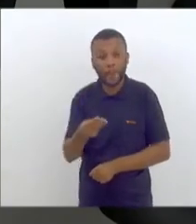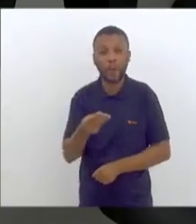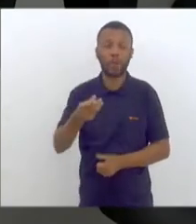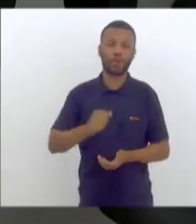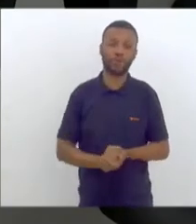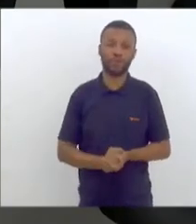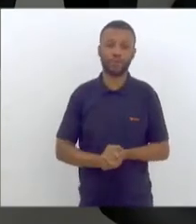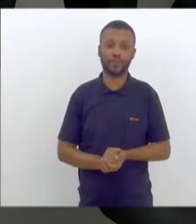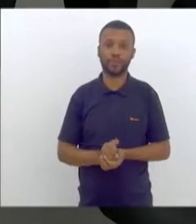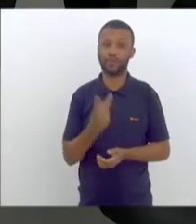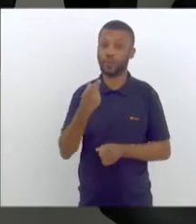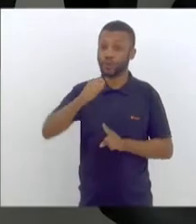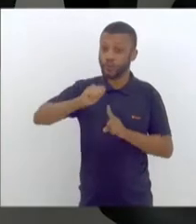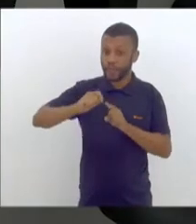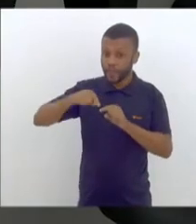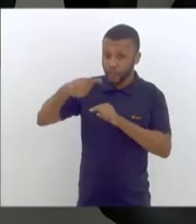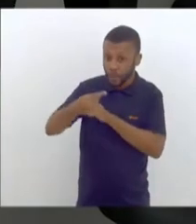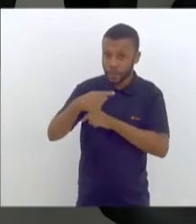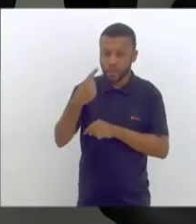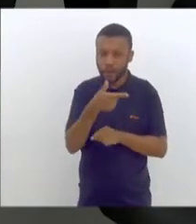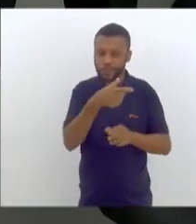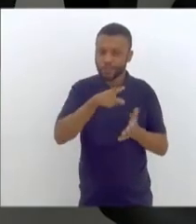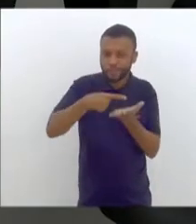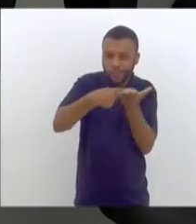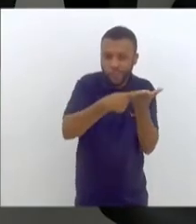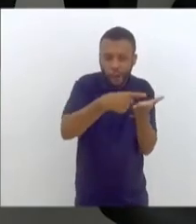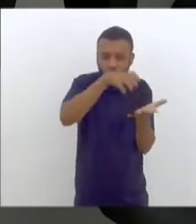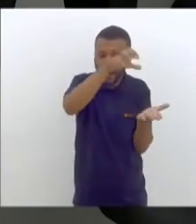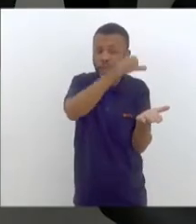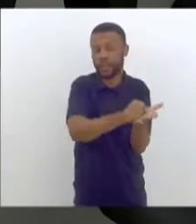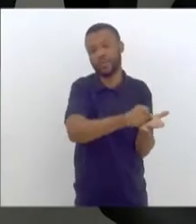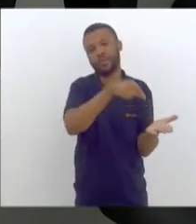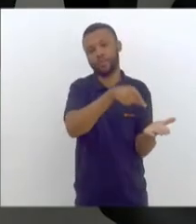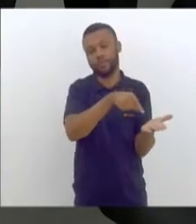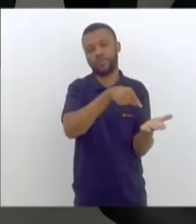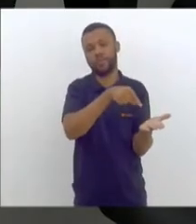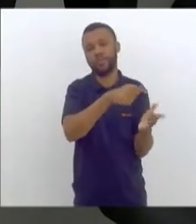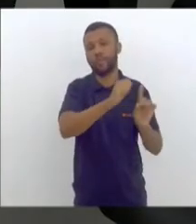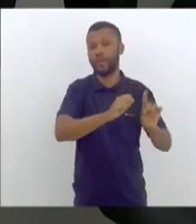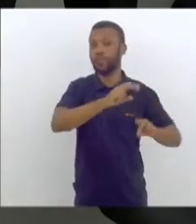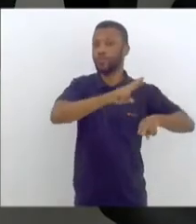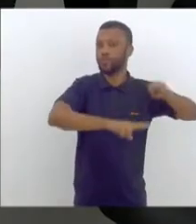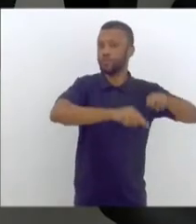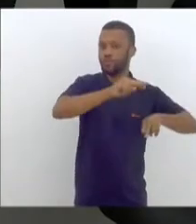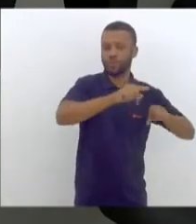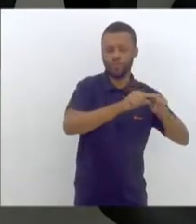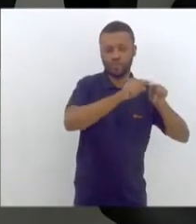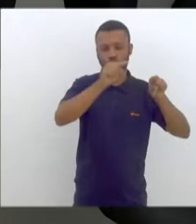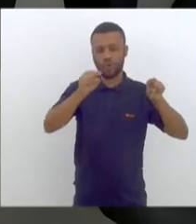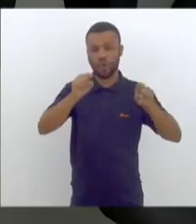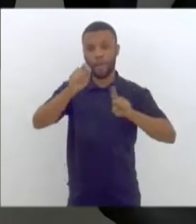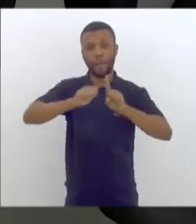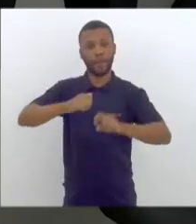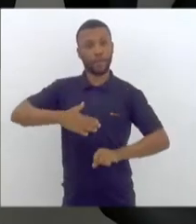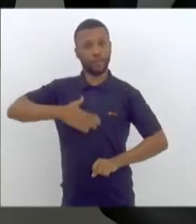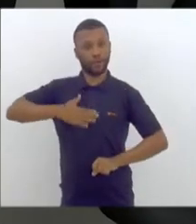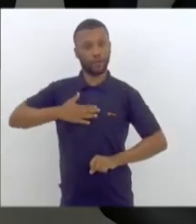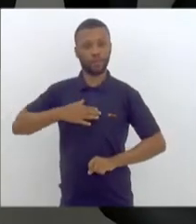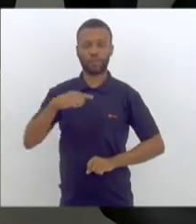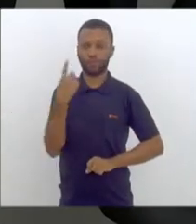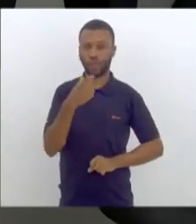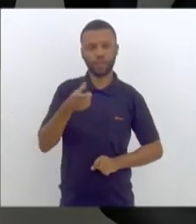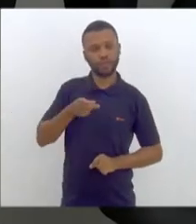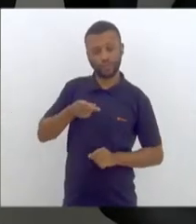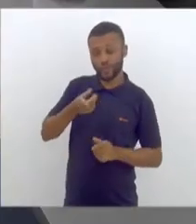é dois meses após a homologação do regime de recuperação fiscal nós homologamos em junho em agosto nós retomamos o pagamento da dívida